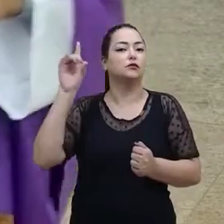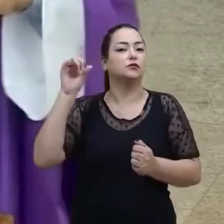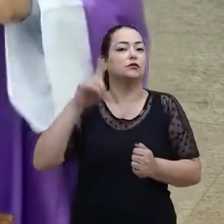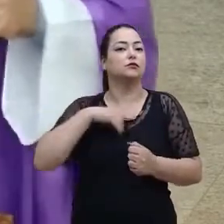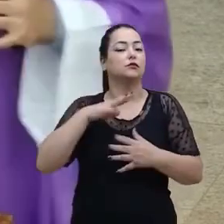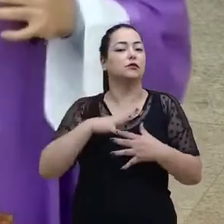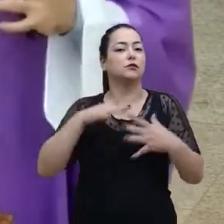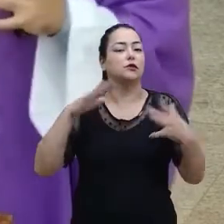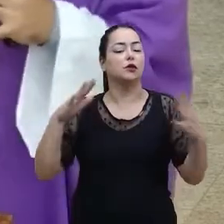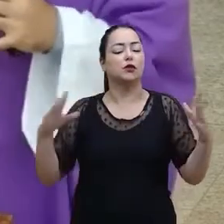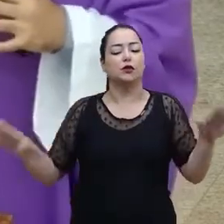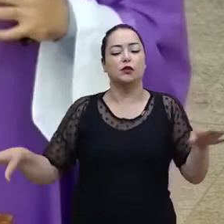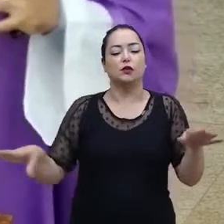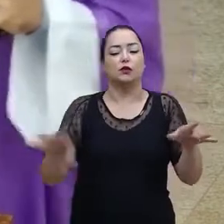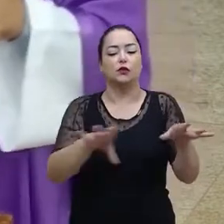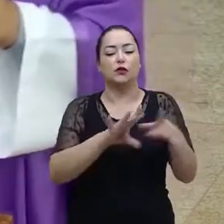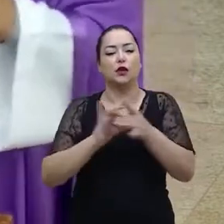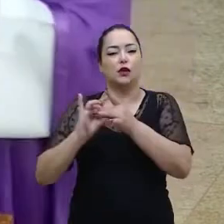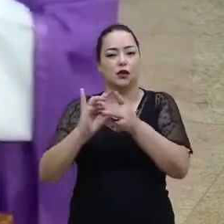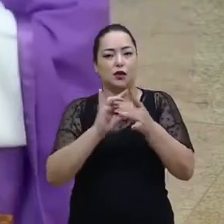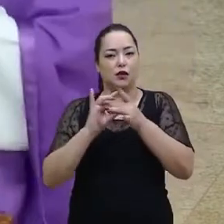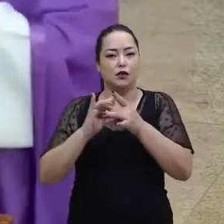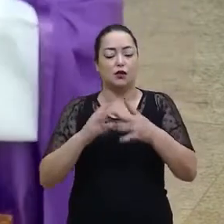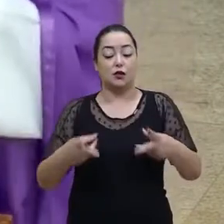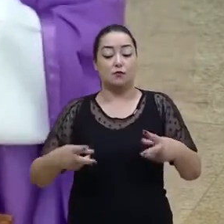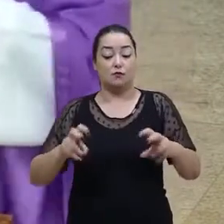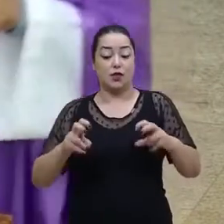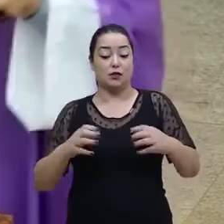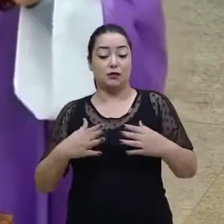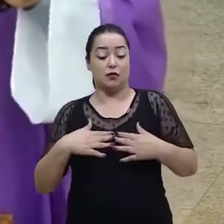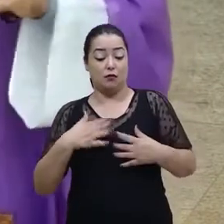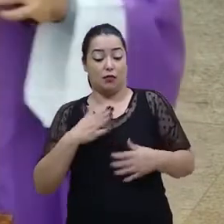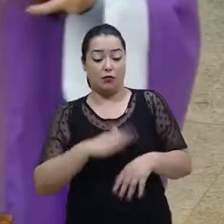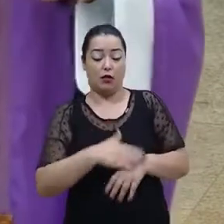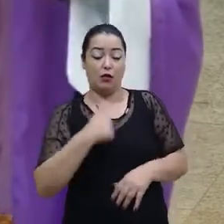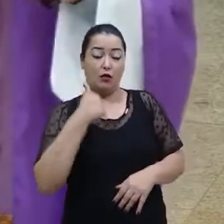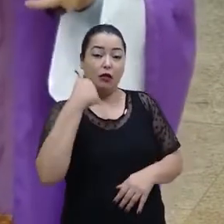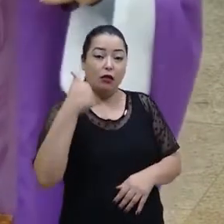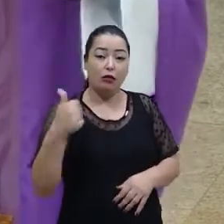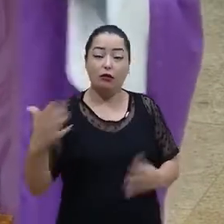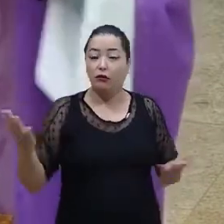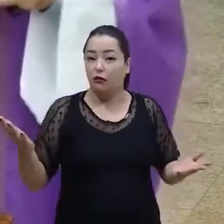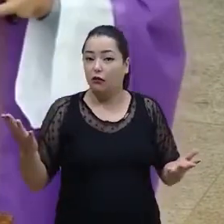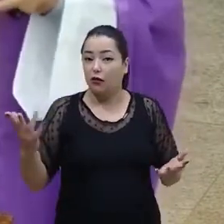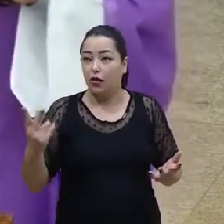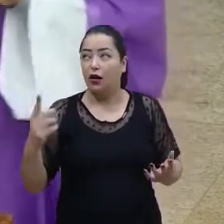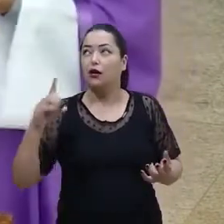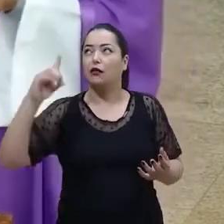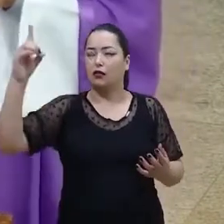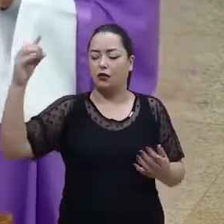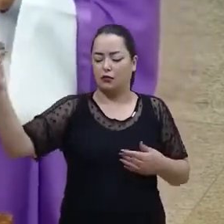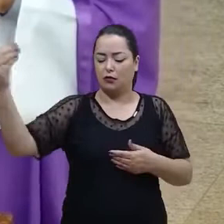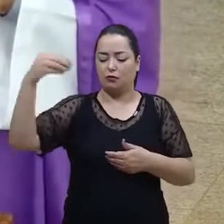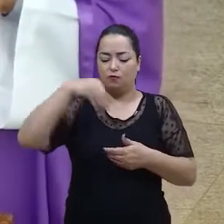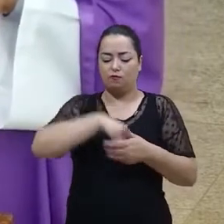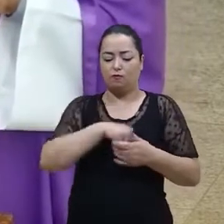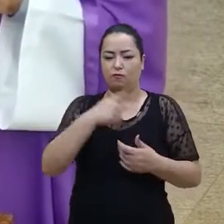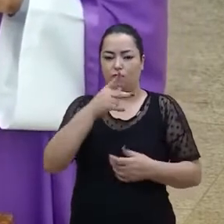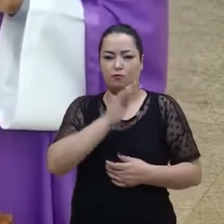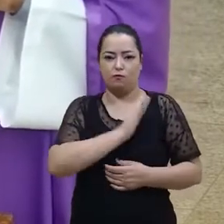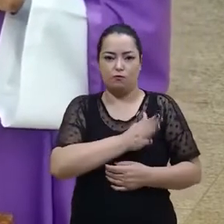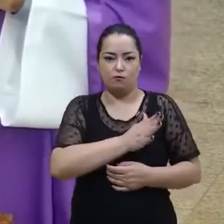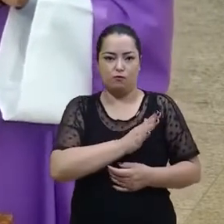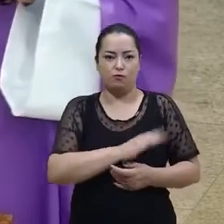Harmonia com você mesmo você se percebe você se nota e é isso que Deus está em você